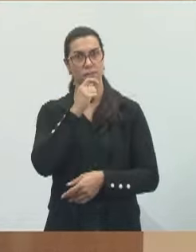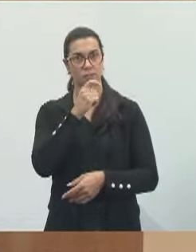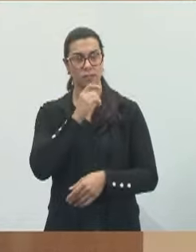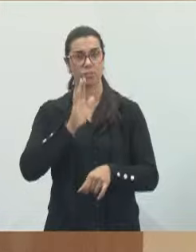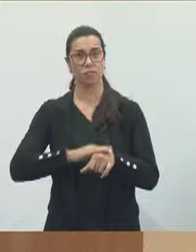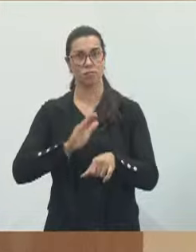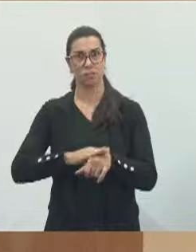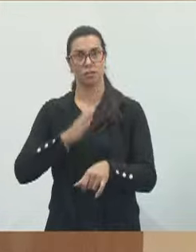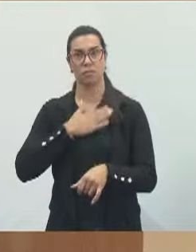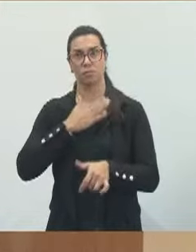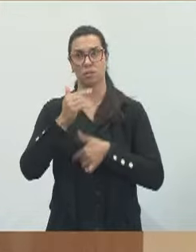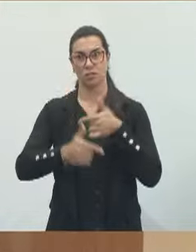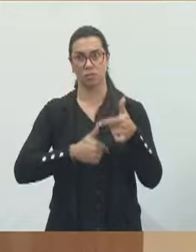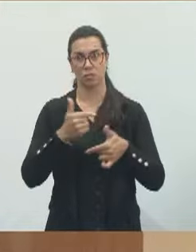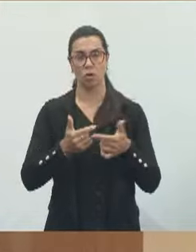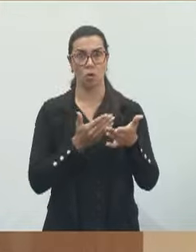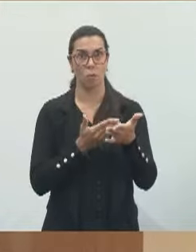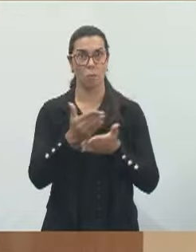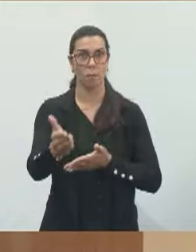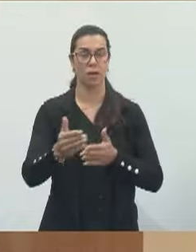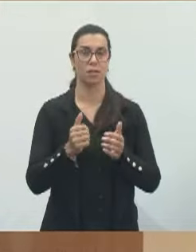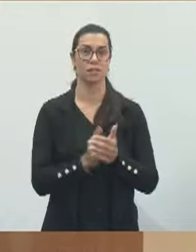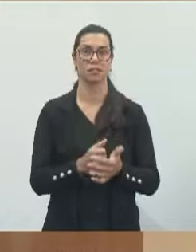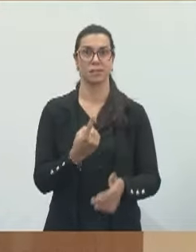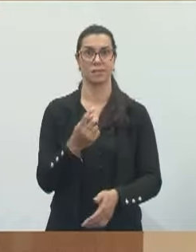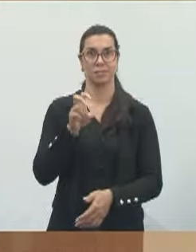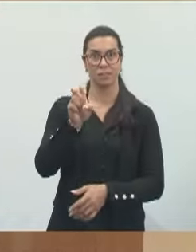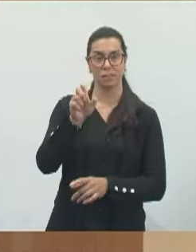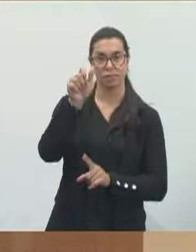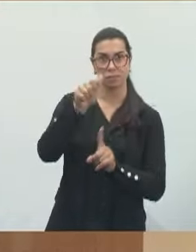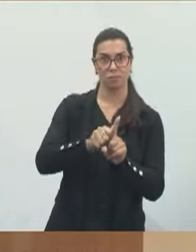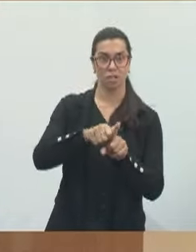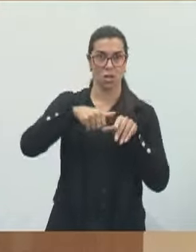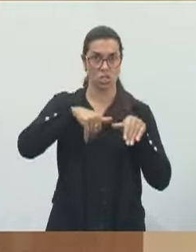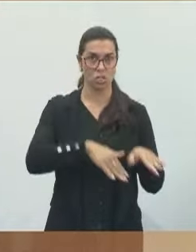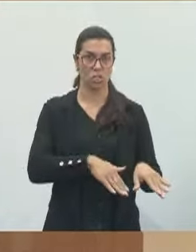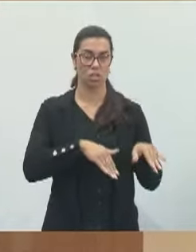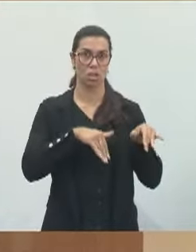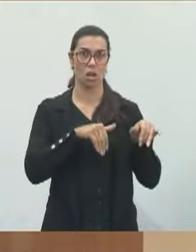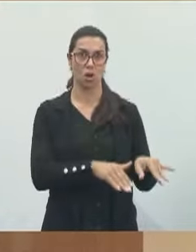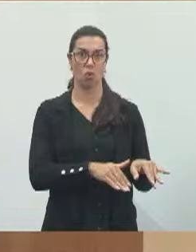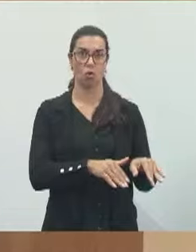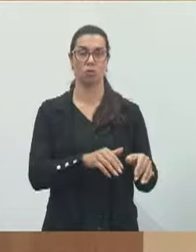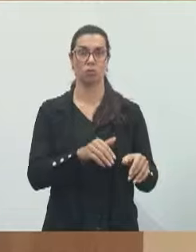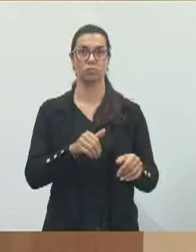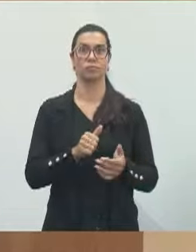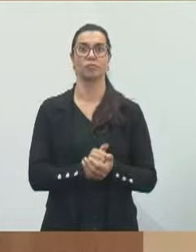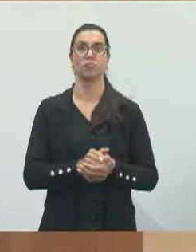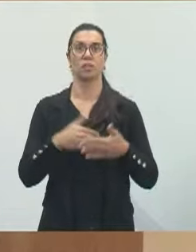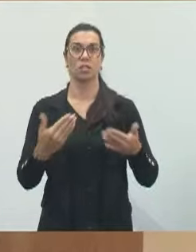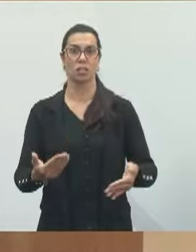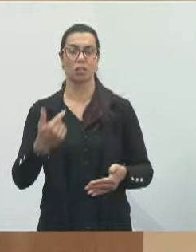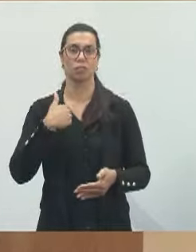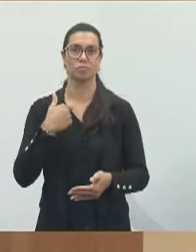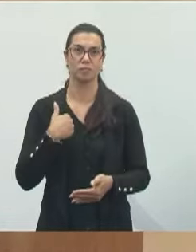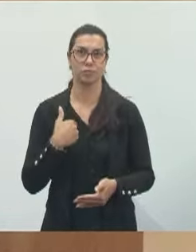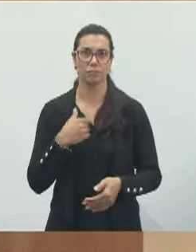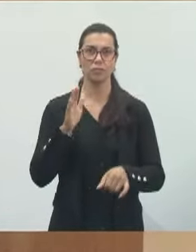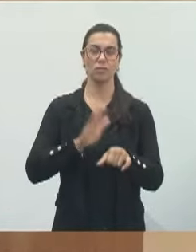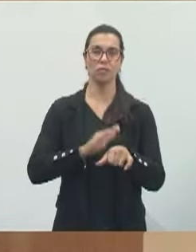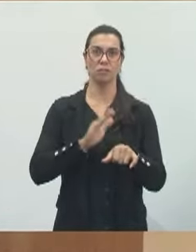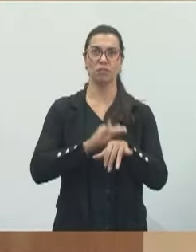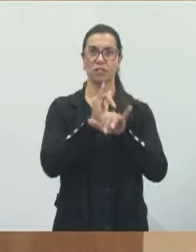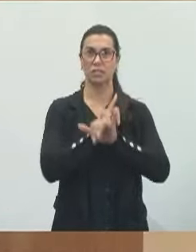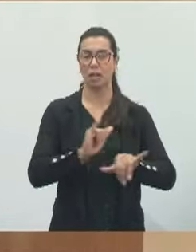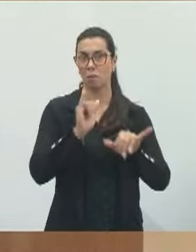aqui. Eu acho que a campanha eleitoral começa a partir do dia 15 de agosto, a qual eu vou sair para a rua, fazer a nossa campanha para que a gente